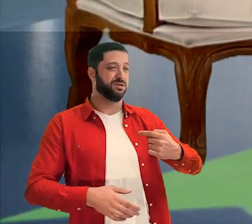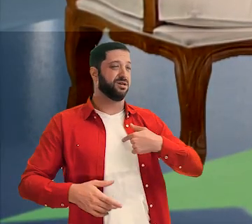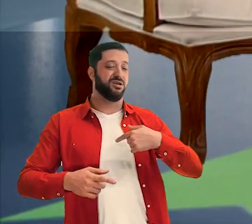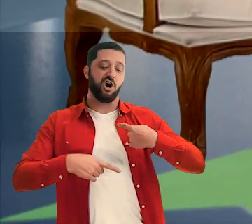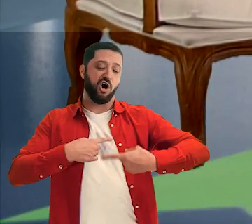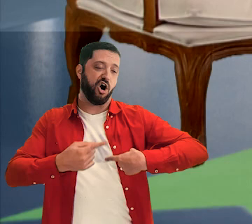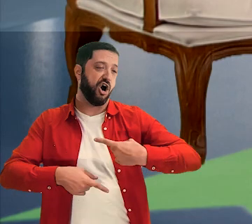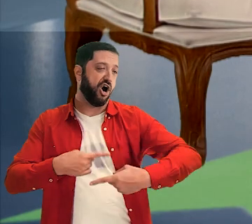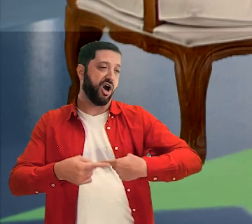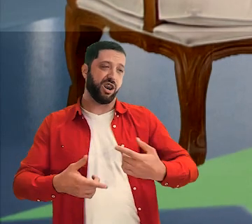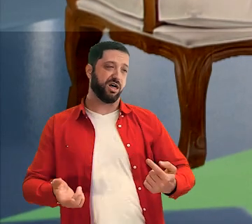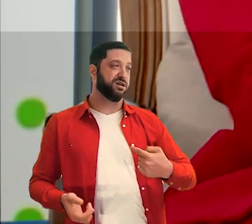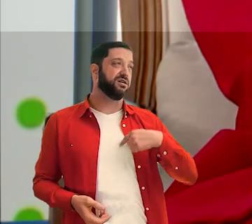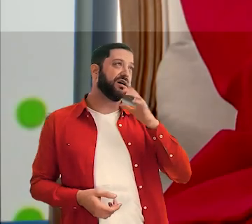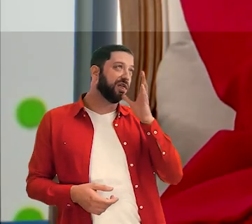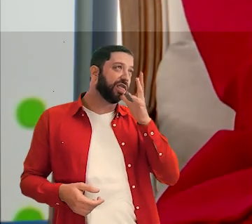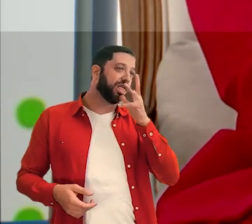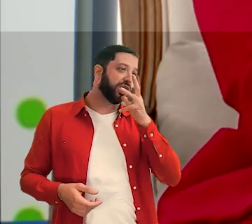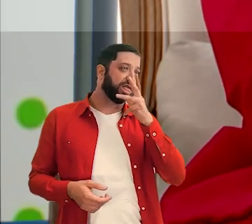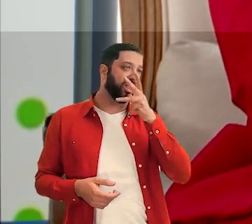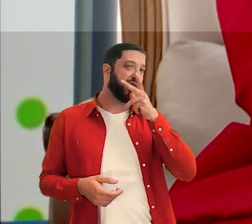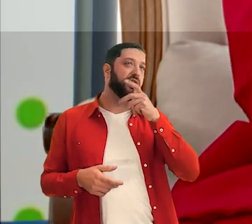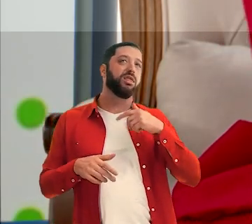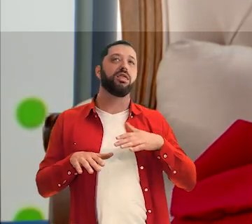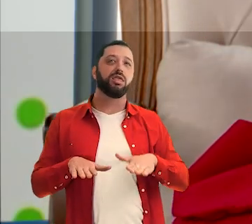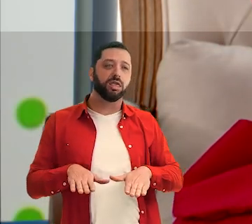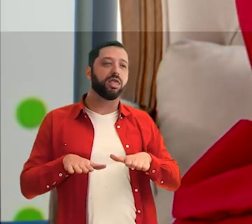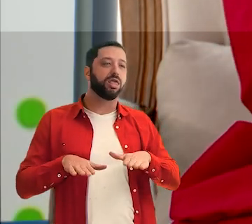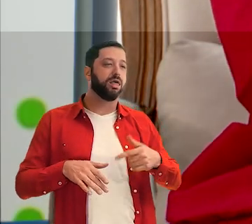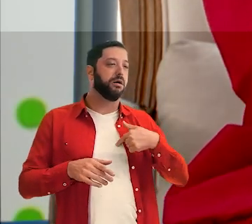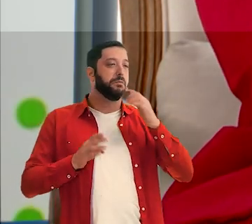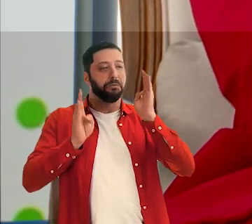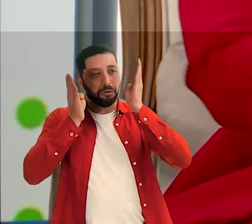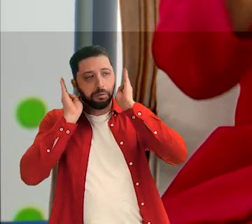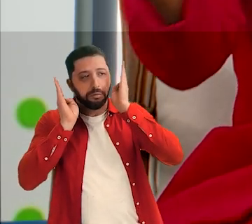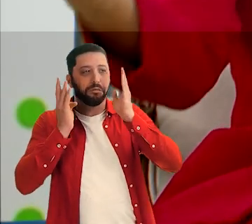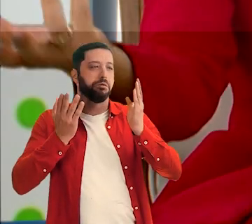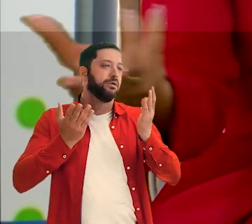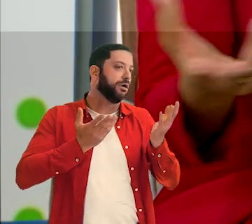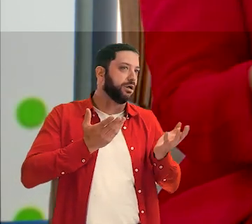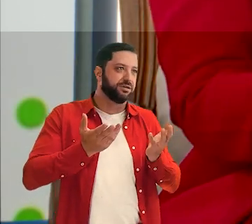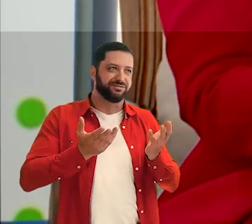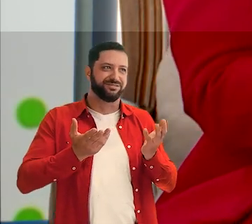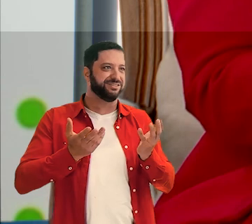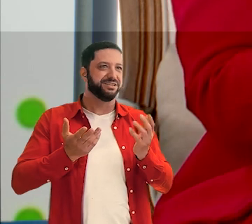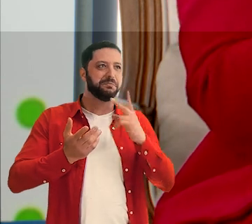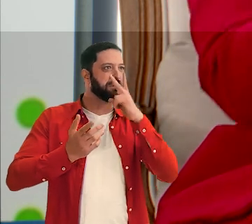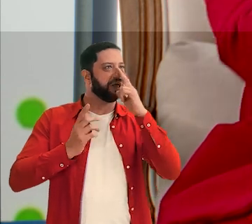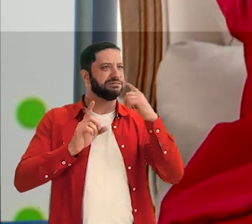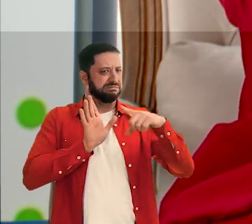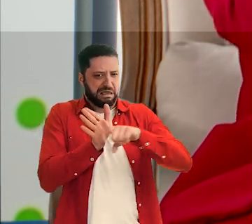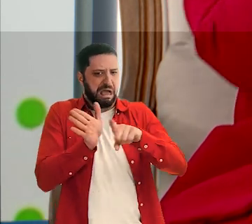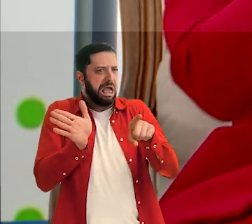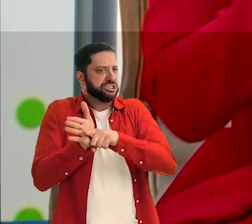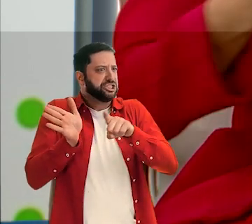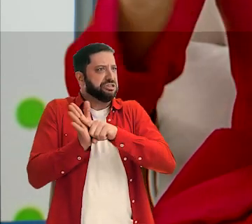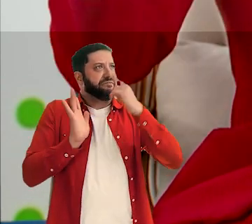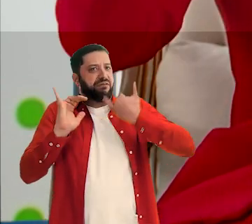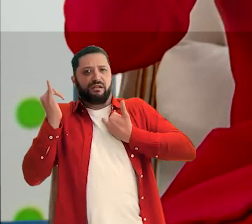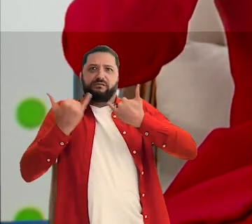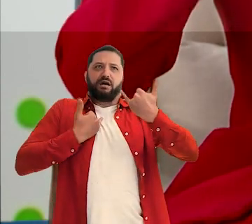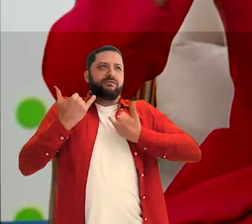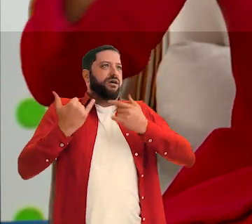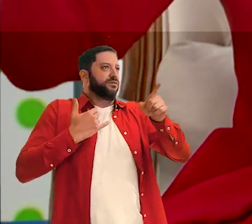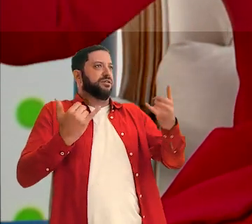bagunceiro, eu sou enrolado, eu sou devagar, eu sou lento, eu não sei, eu sou burro. A pessoa começa a trazer para ela um monte